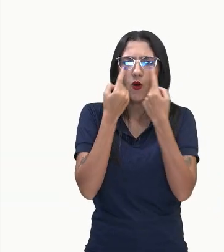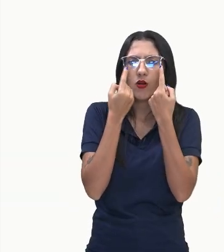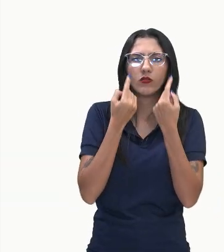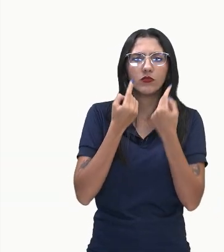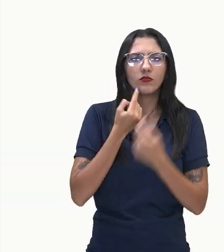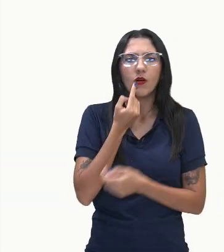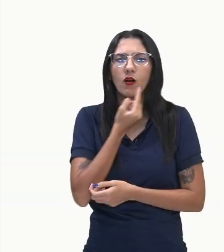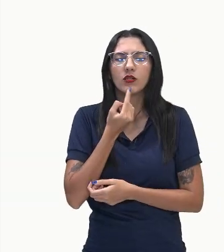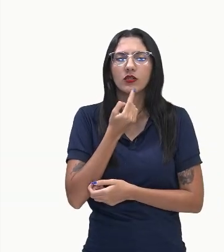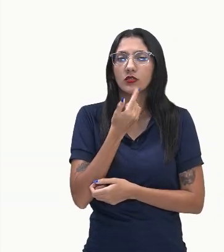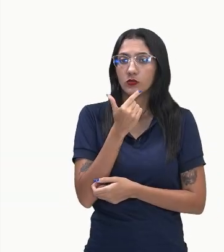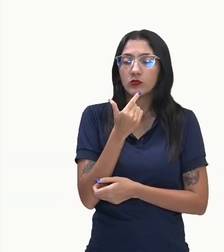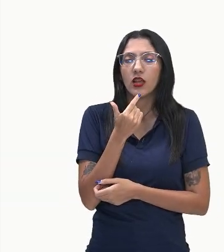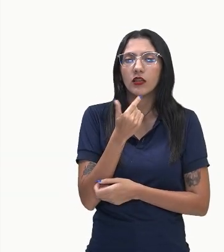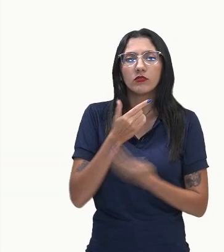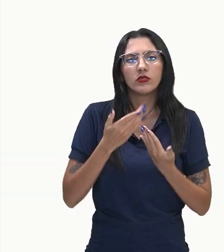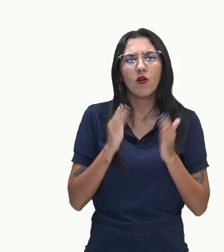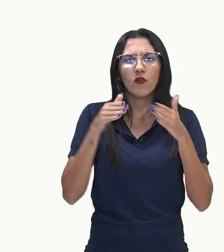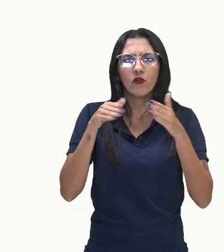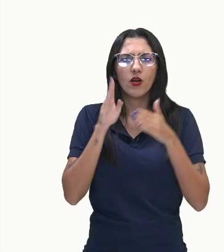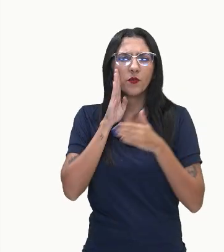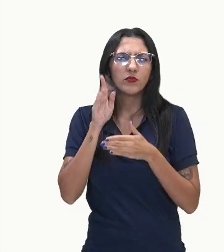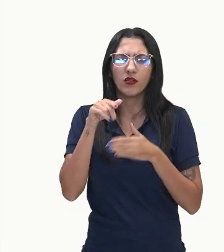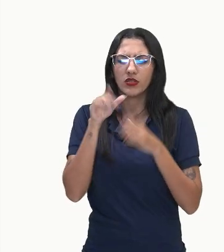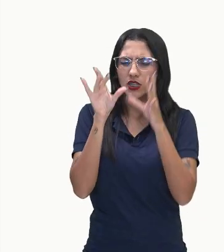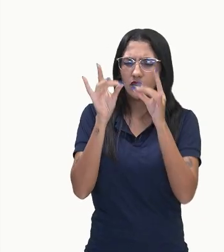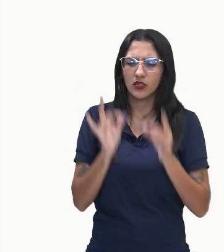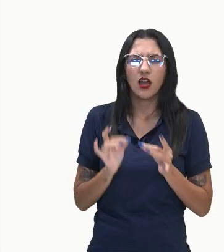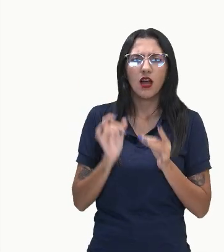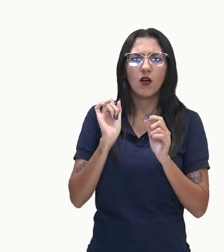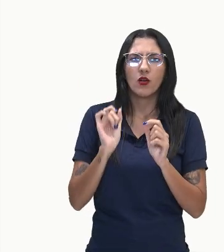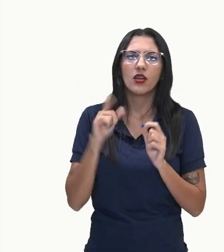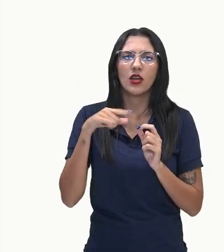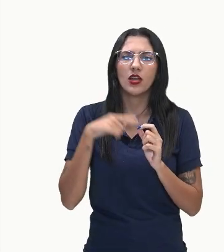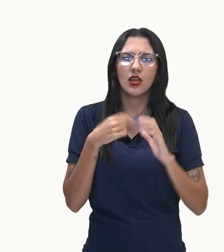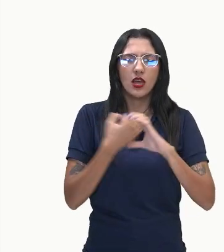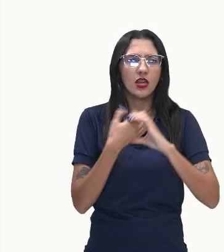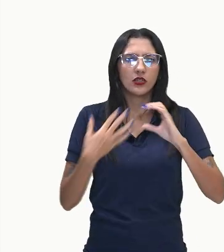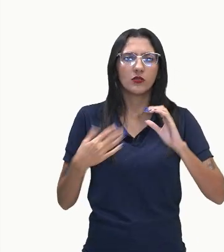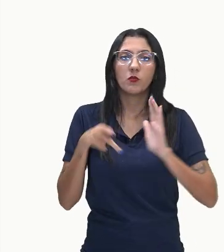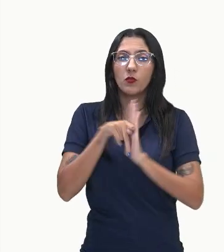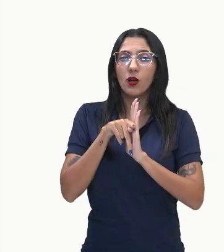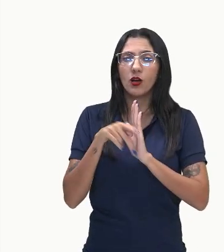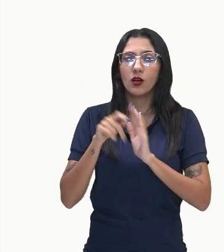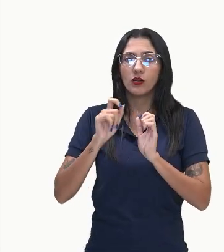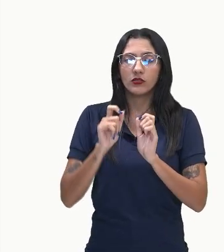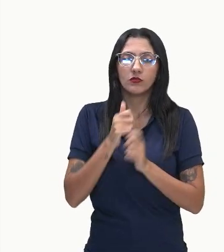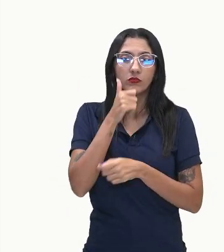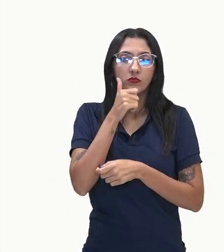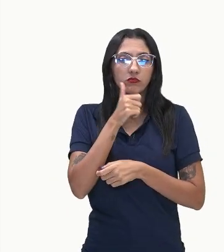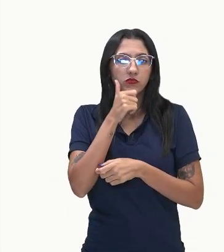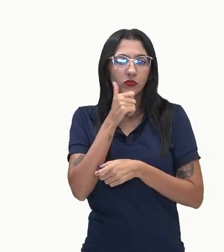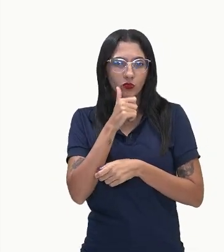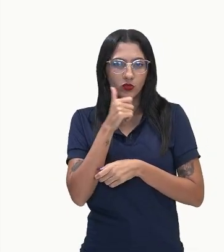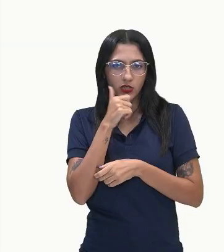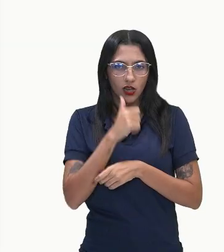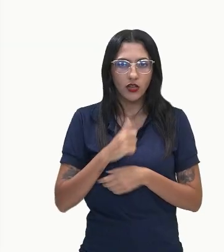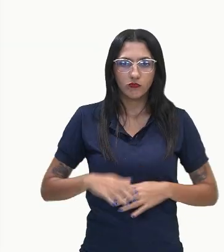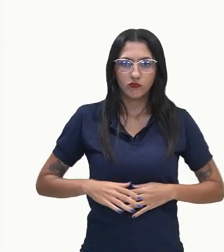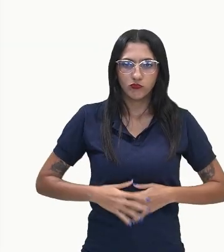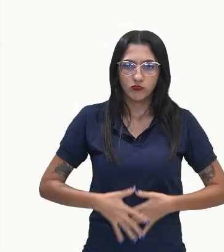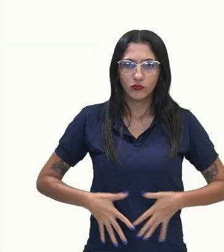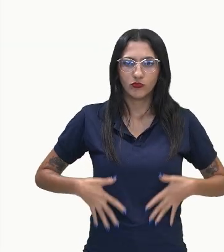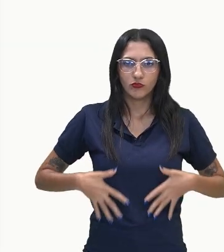maior importância que esses primitivos davam é aqui abdômen